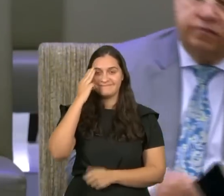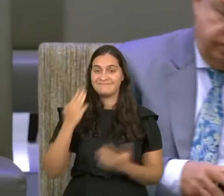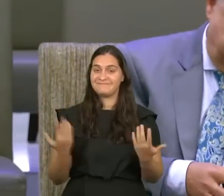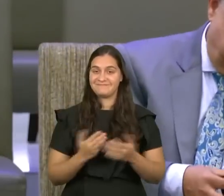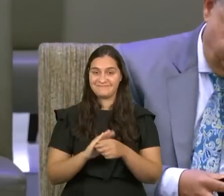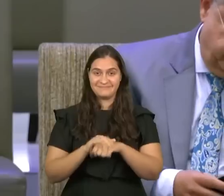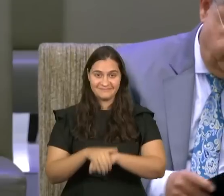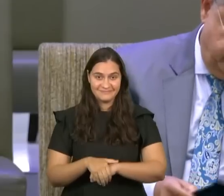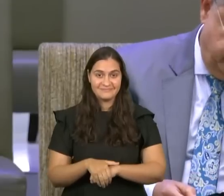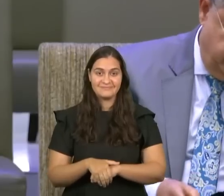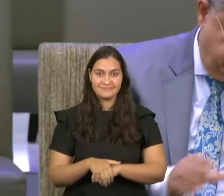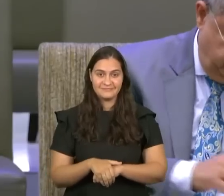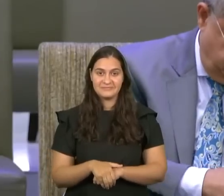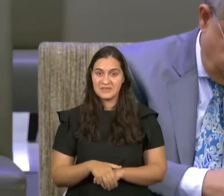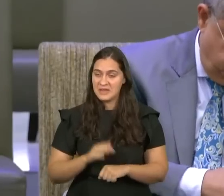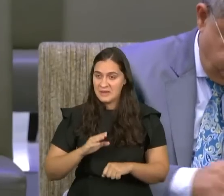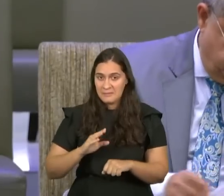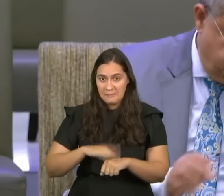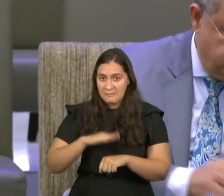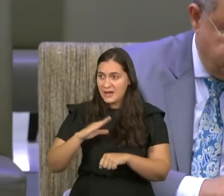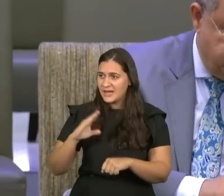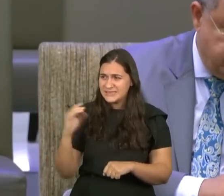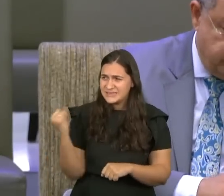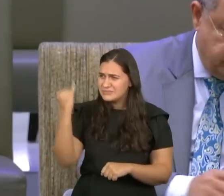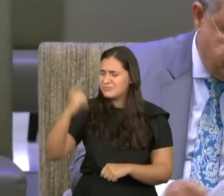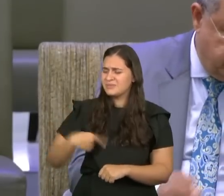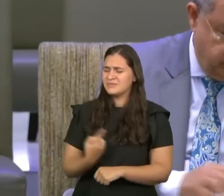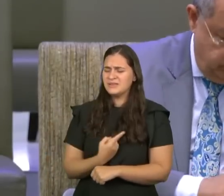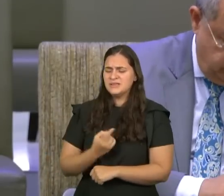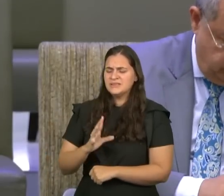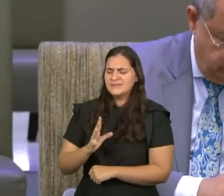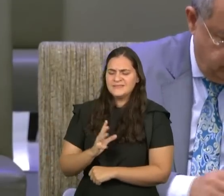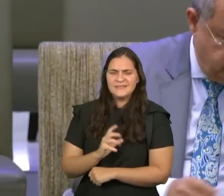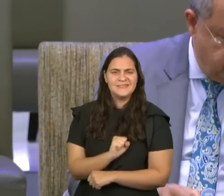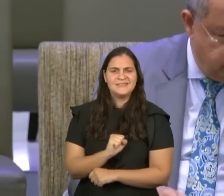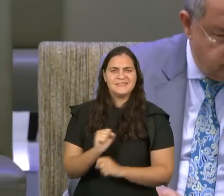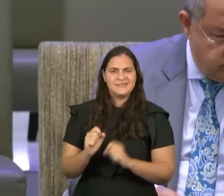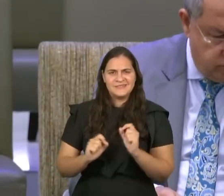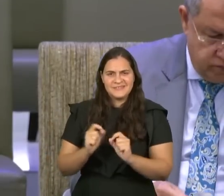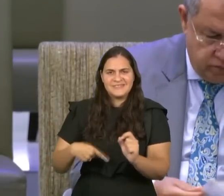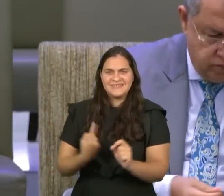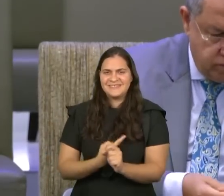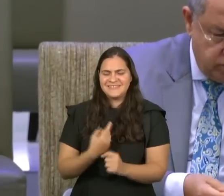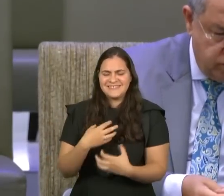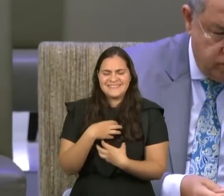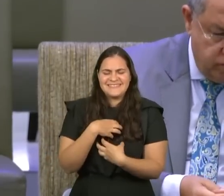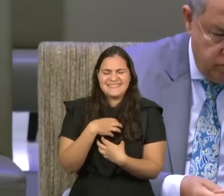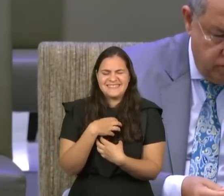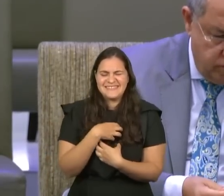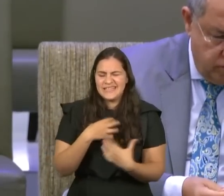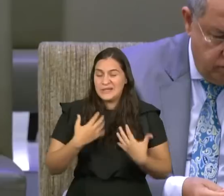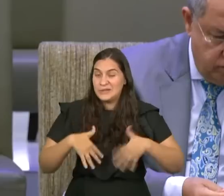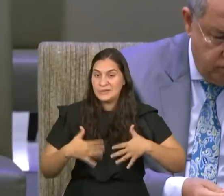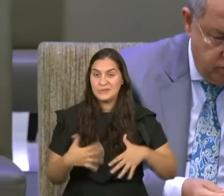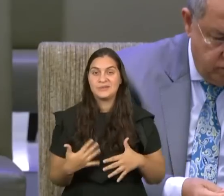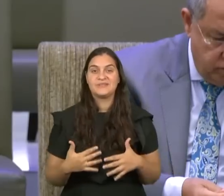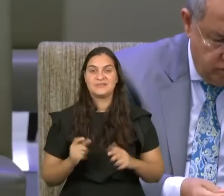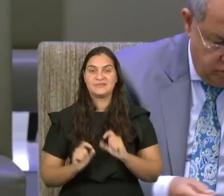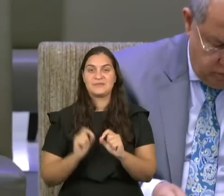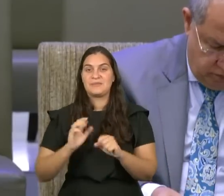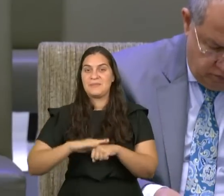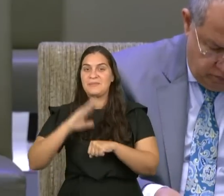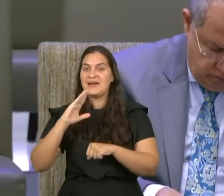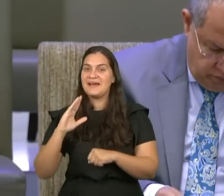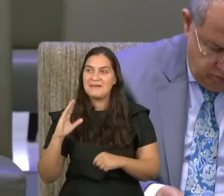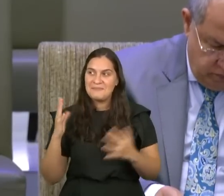Aqui está a parte mais envolvente da nossa reflexão aqui está o que há de mais